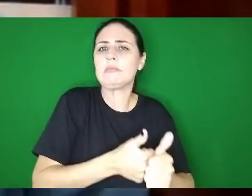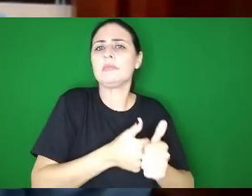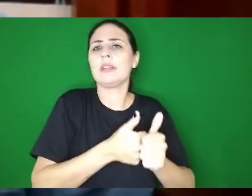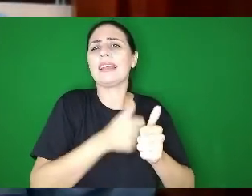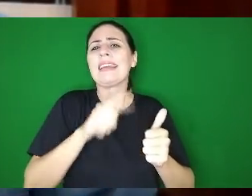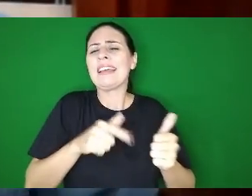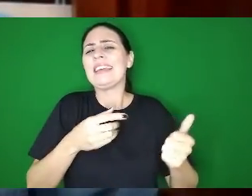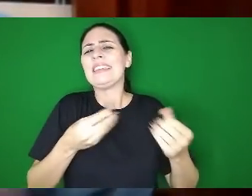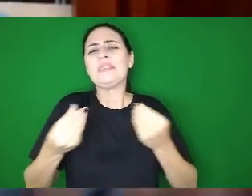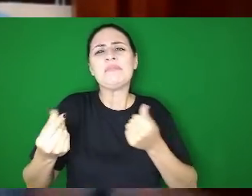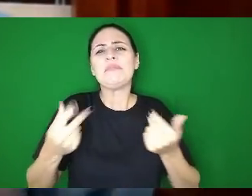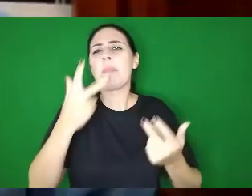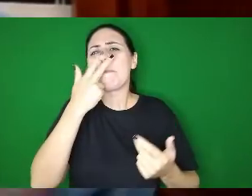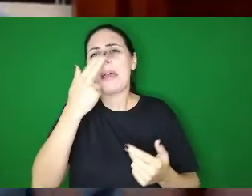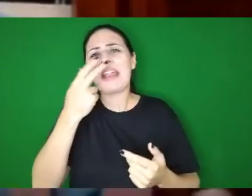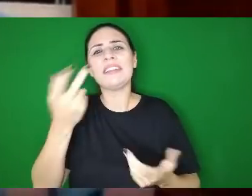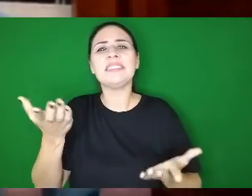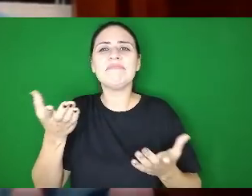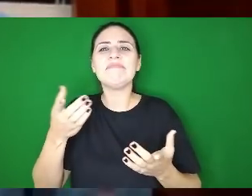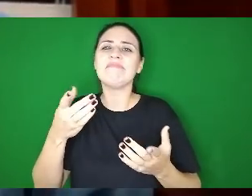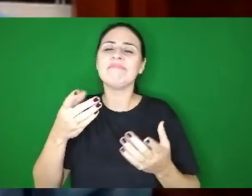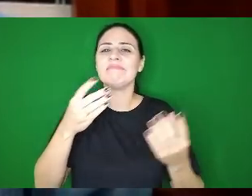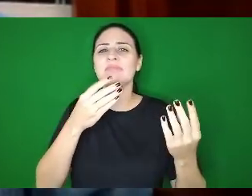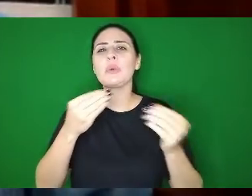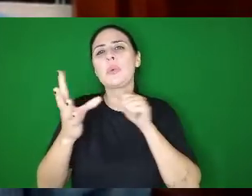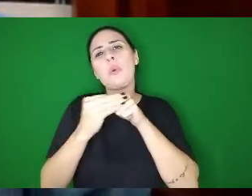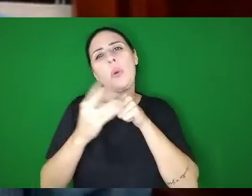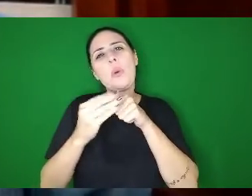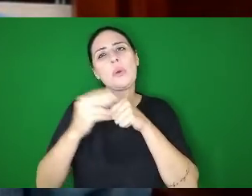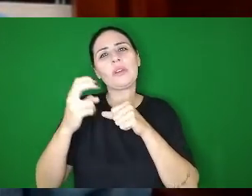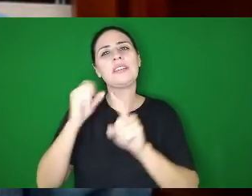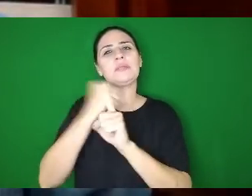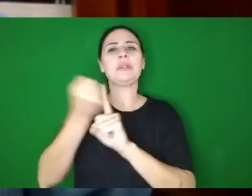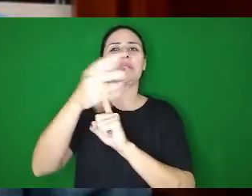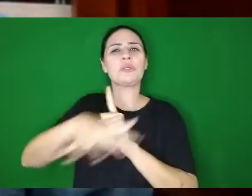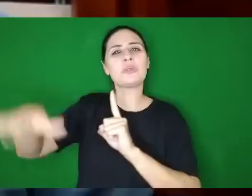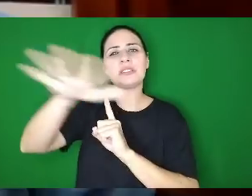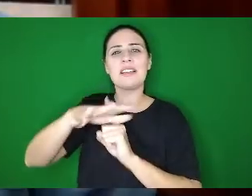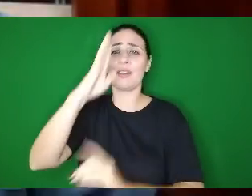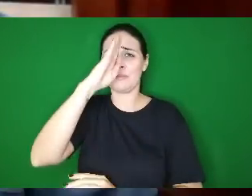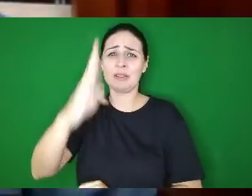Era meio que um senso comum em alguns conteúdos, principalmente dos primeiros anos ali.